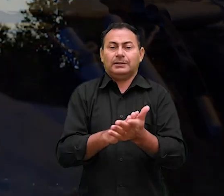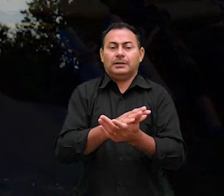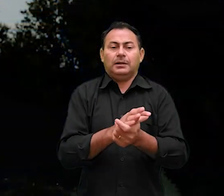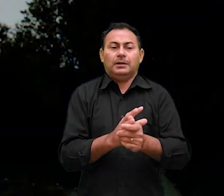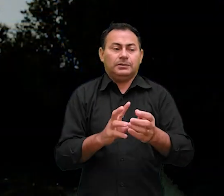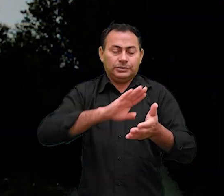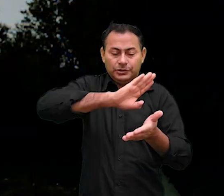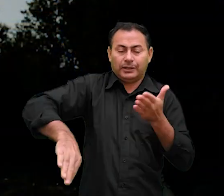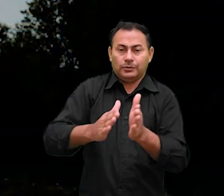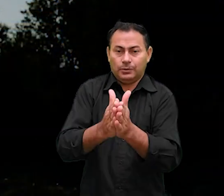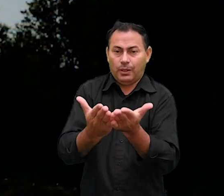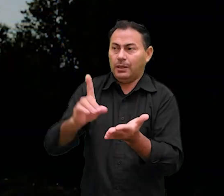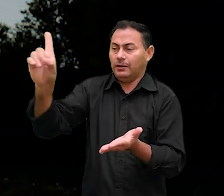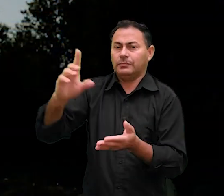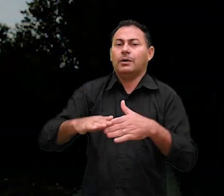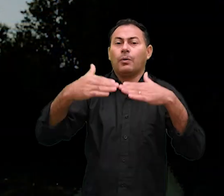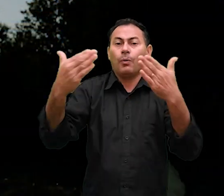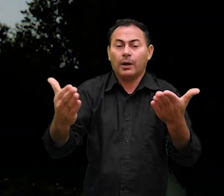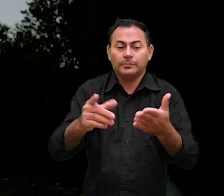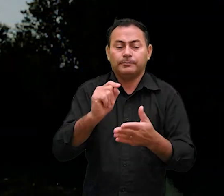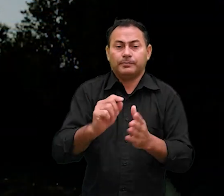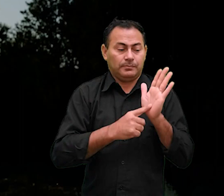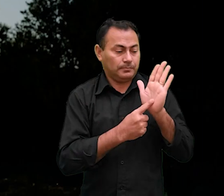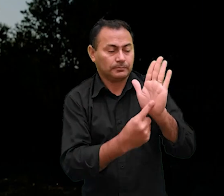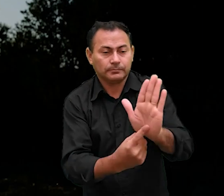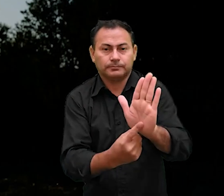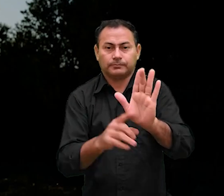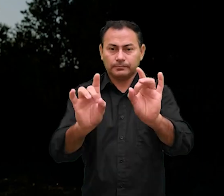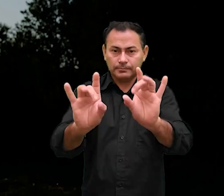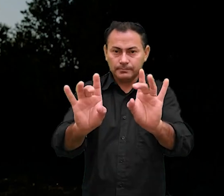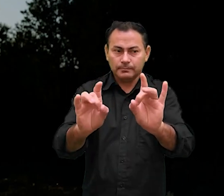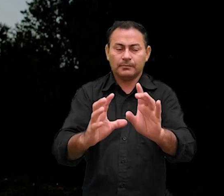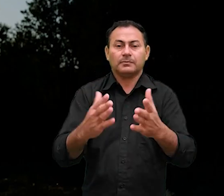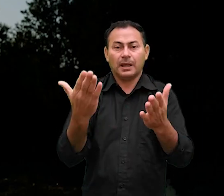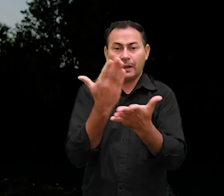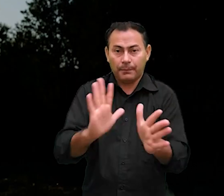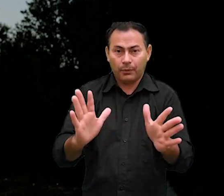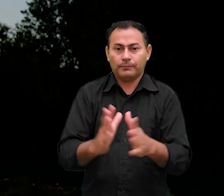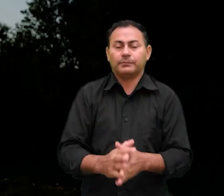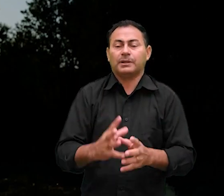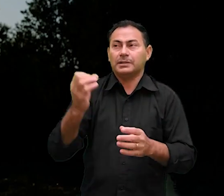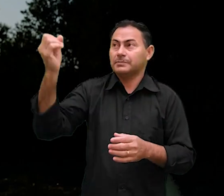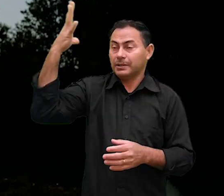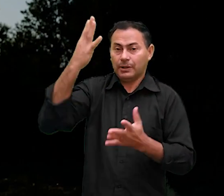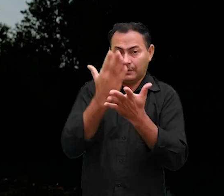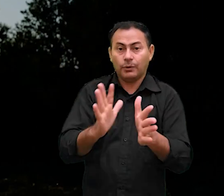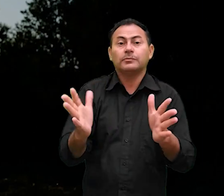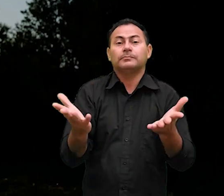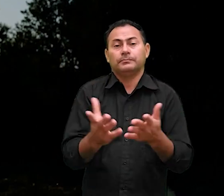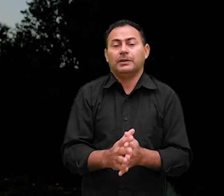ser cortado do livro. Quando aquela revelação especial acabou, a inspiração